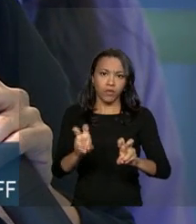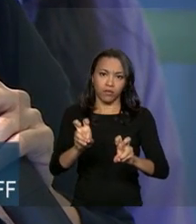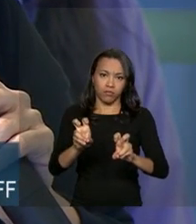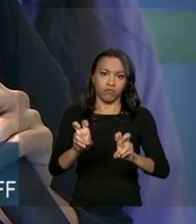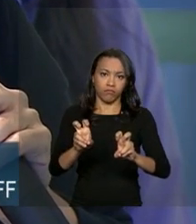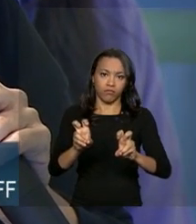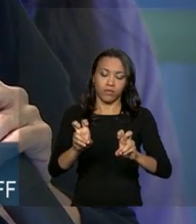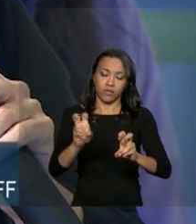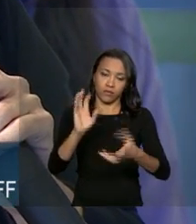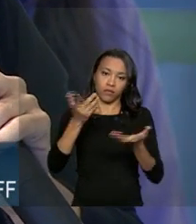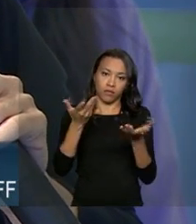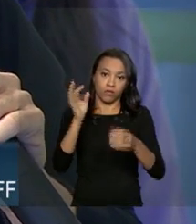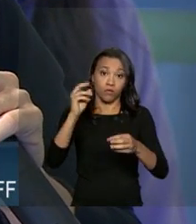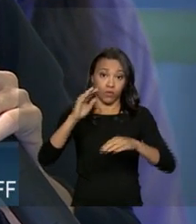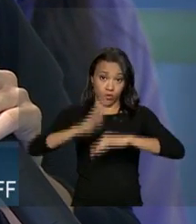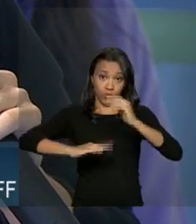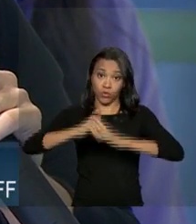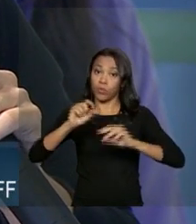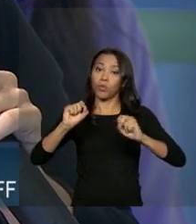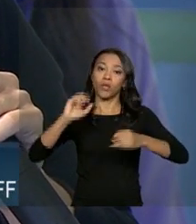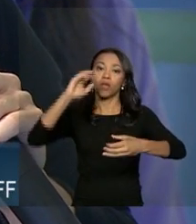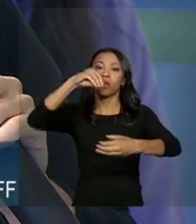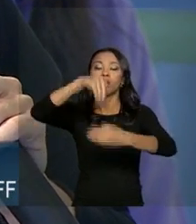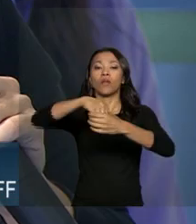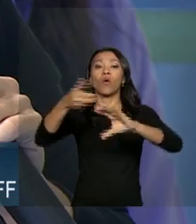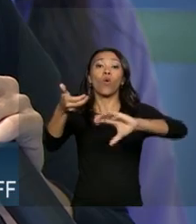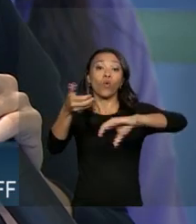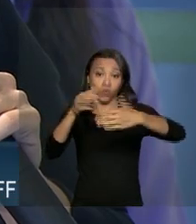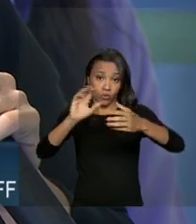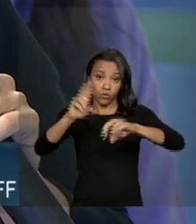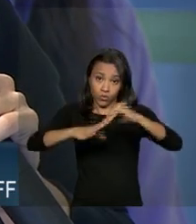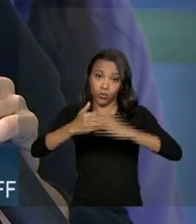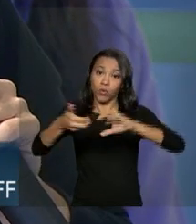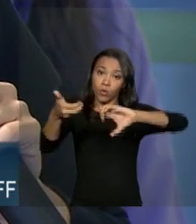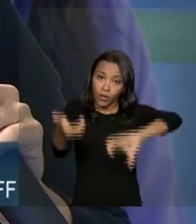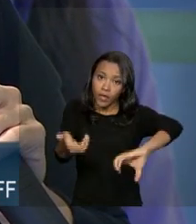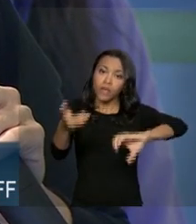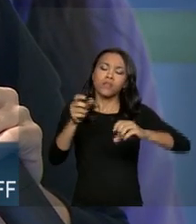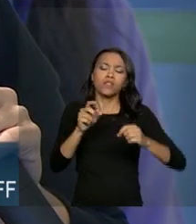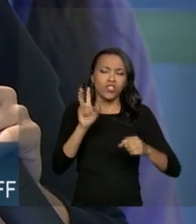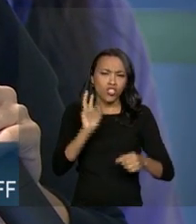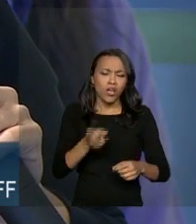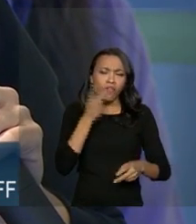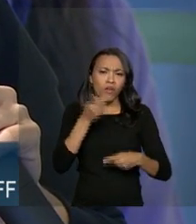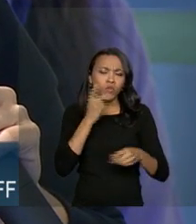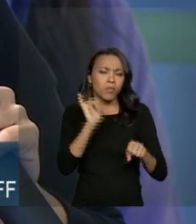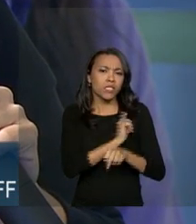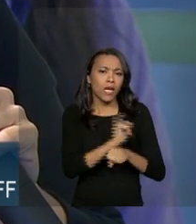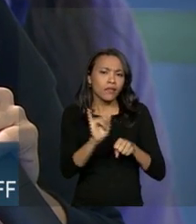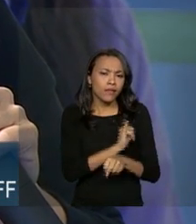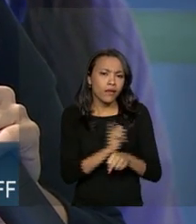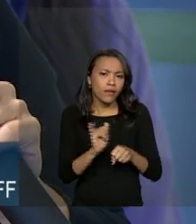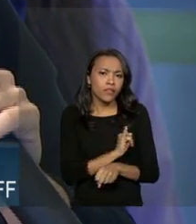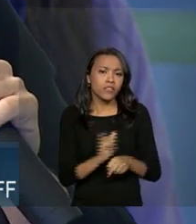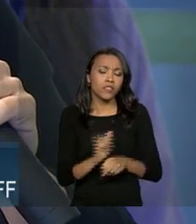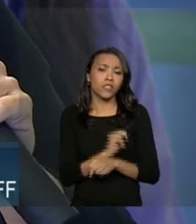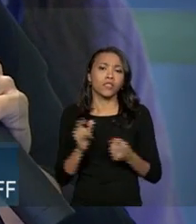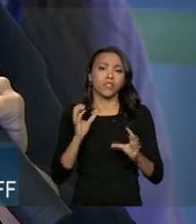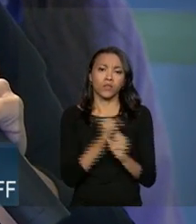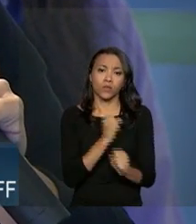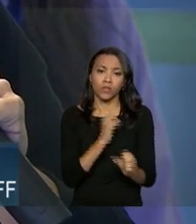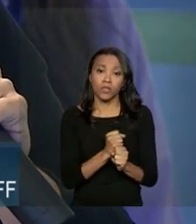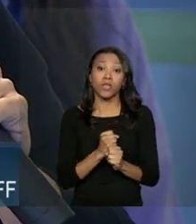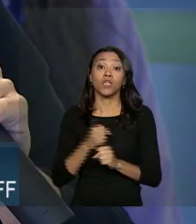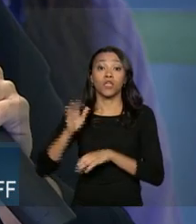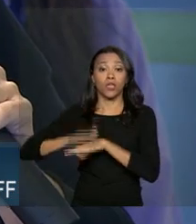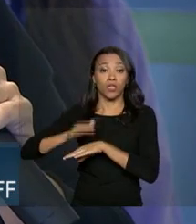reunião, discutiu-se também a estratégia que vai ser adotada sobre as contas que o TCU vai analisar? E uma